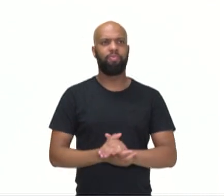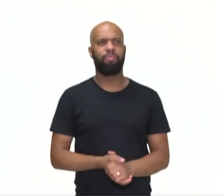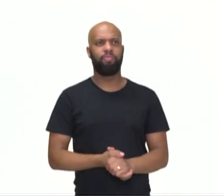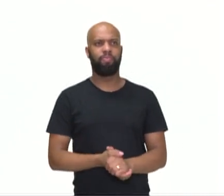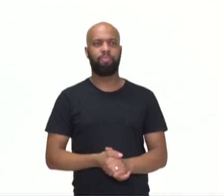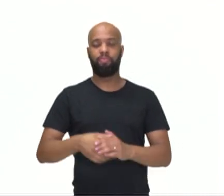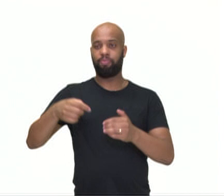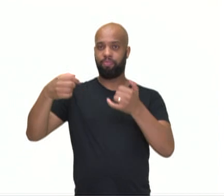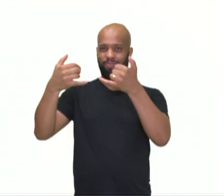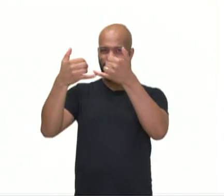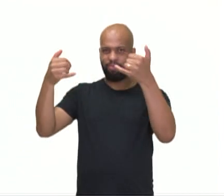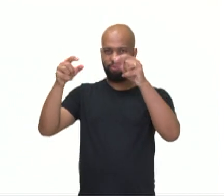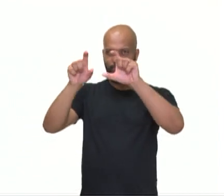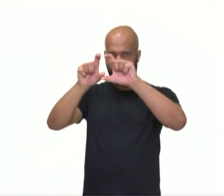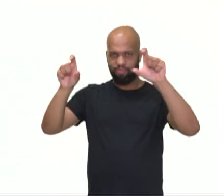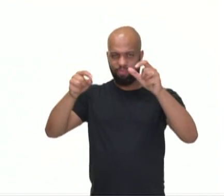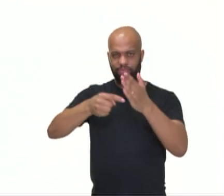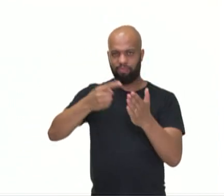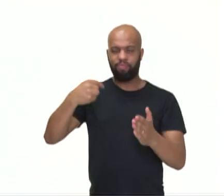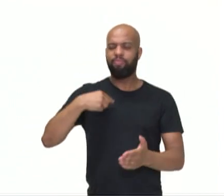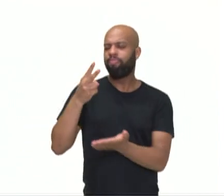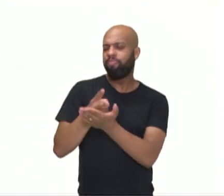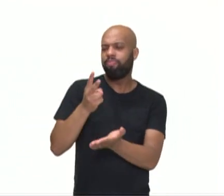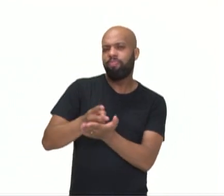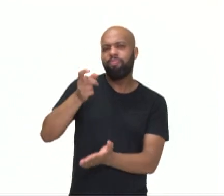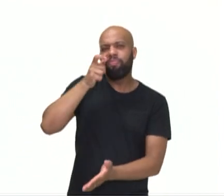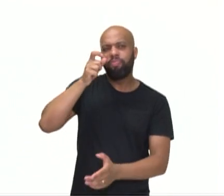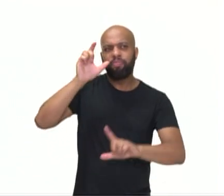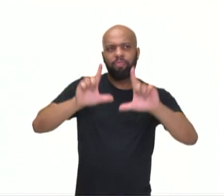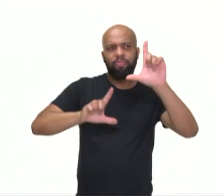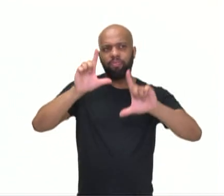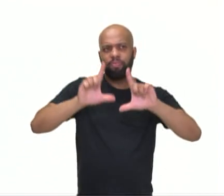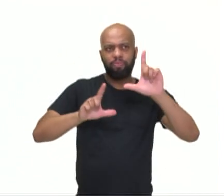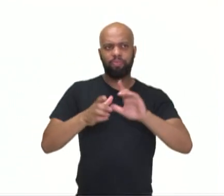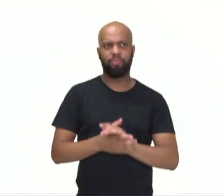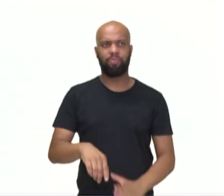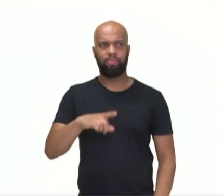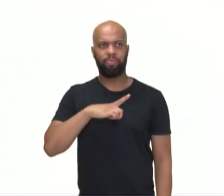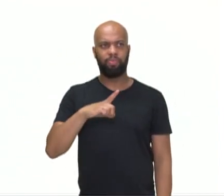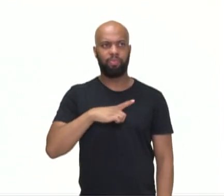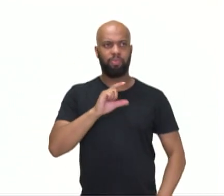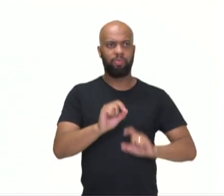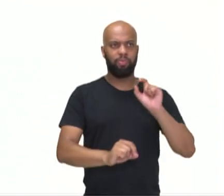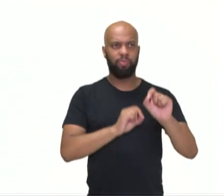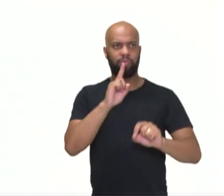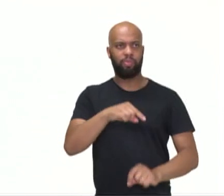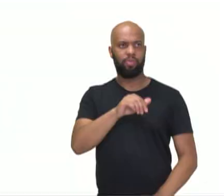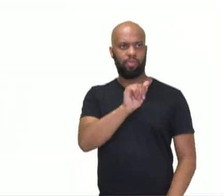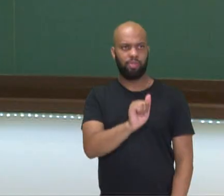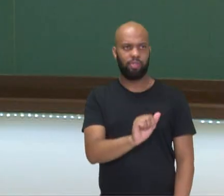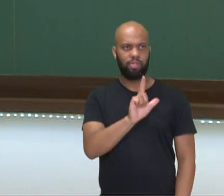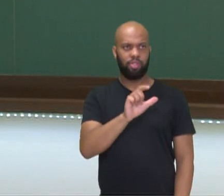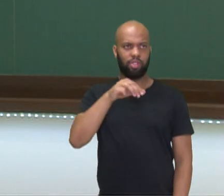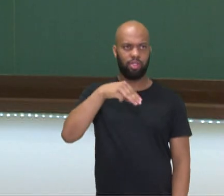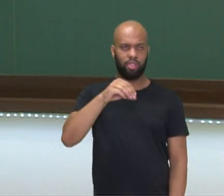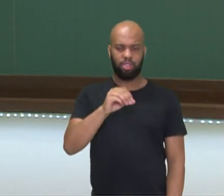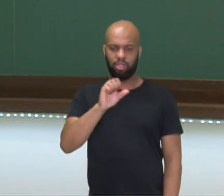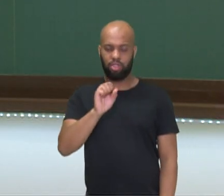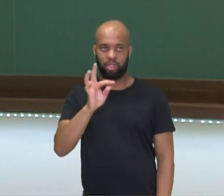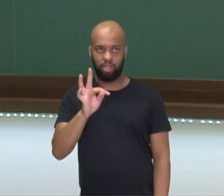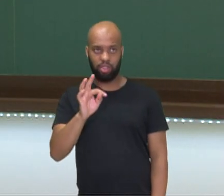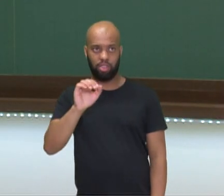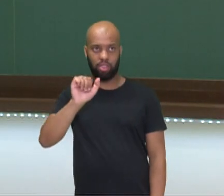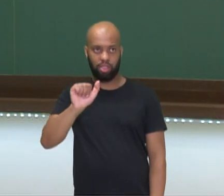noite. Almost always, quase sempre. She almost always eats breakfast. Ela quase sempre